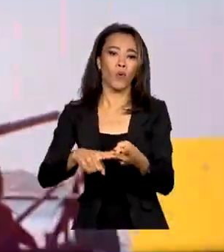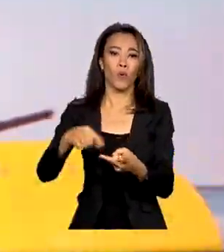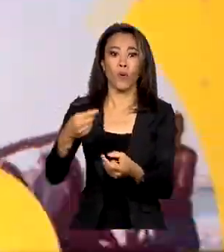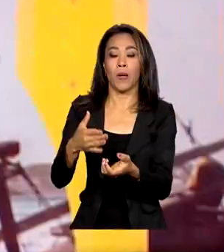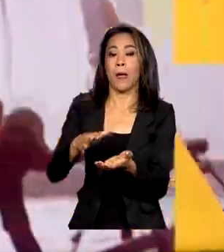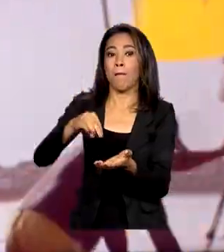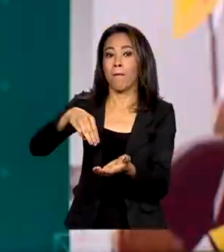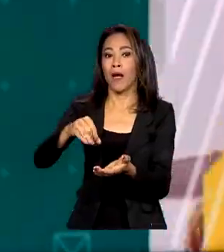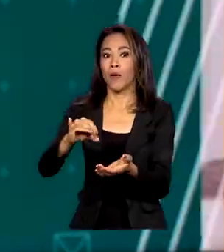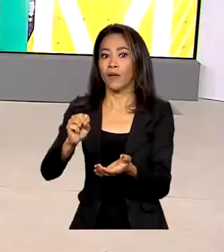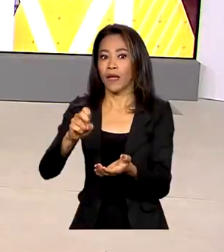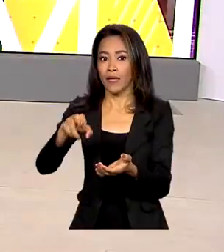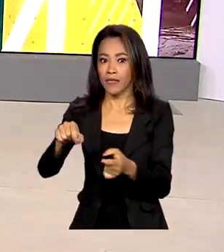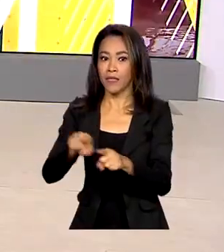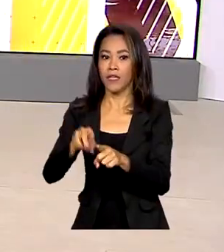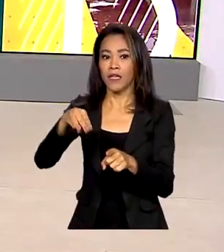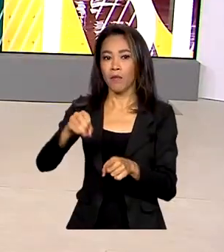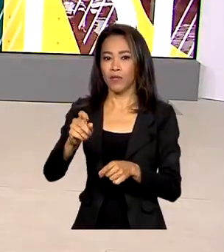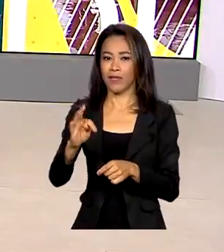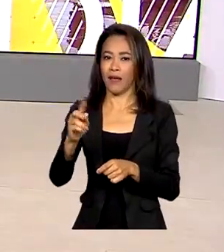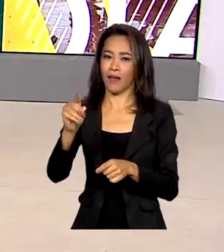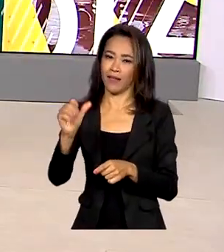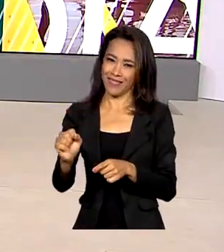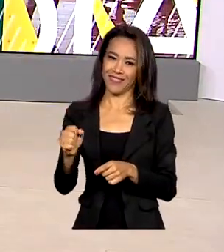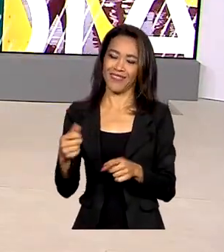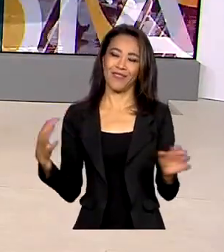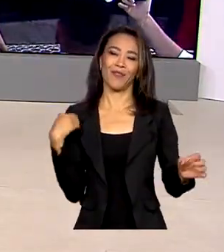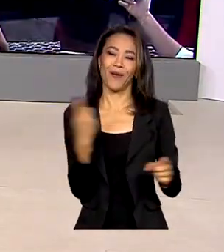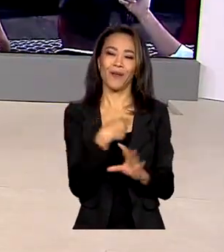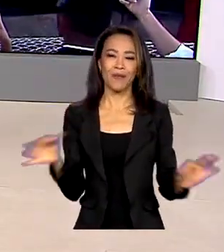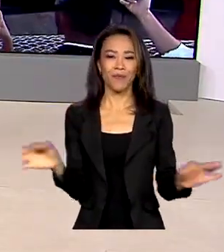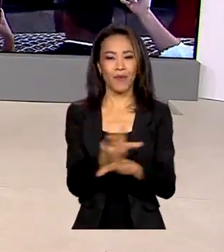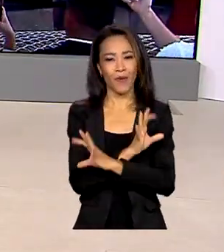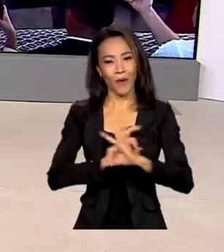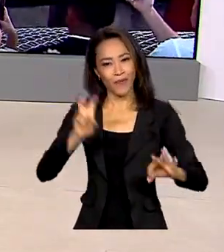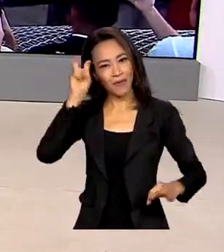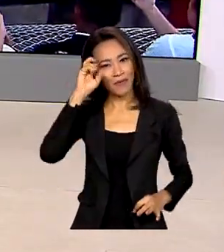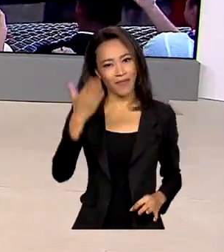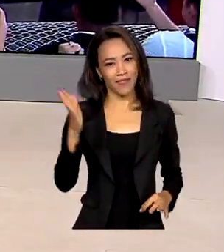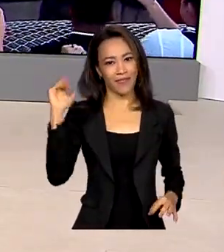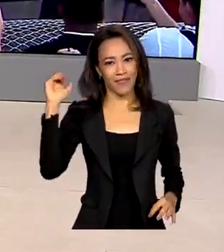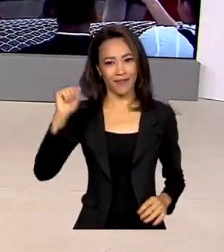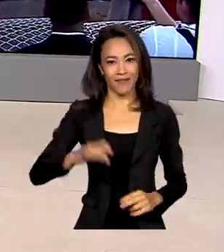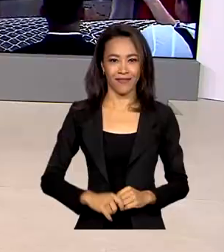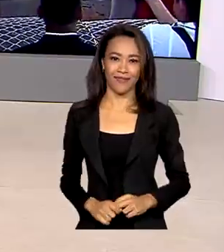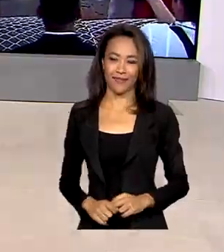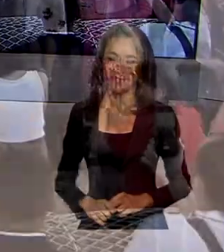maionese e mostardas. A gente fica por aqui, uma ótima quinta-feira para você. Tchau!